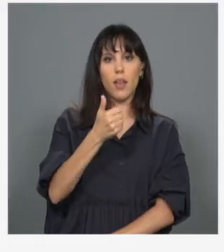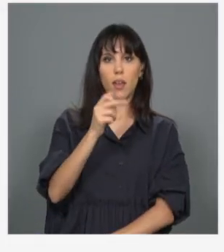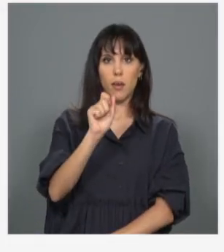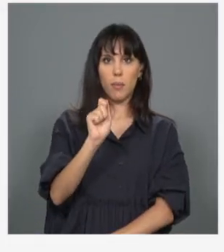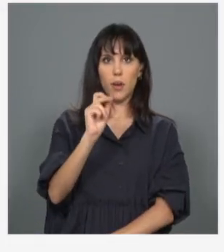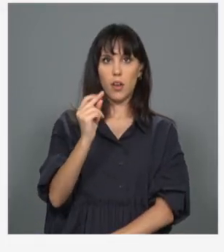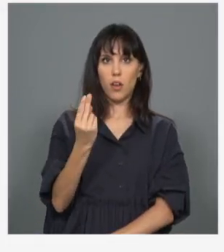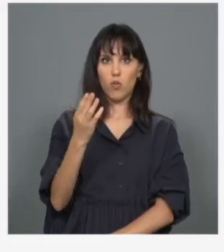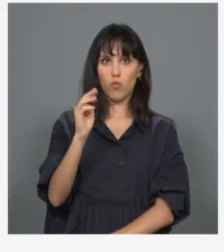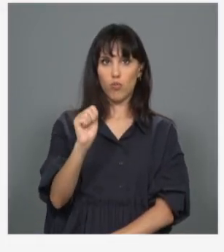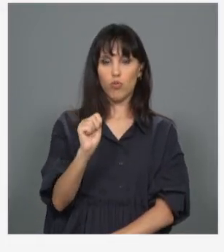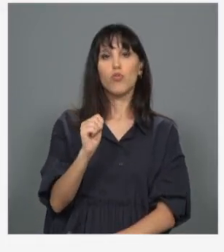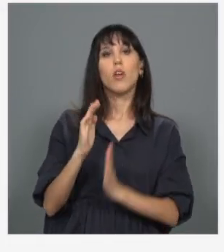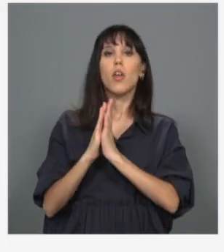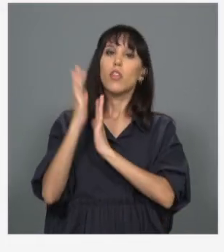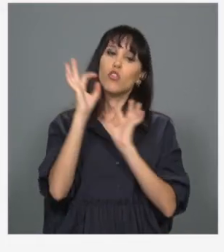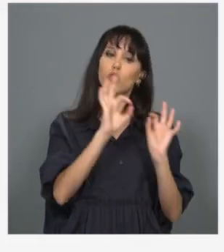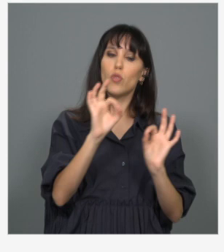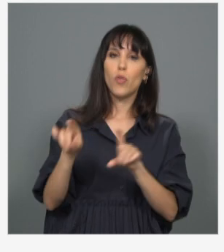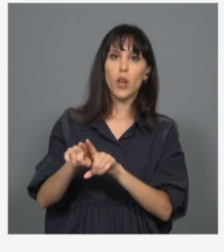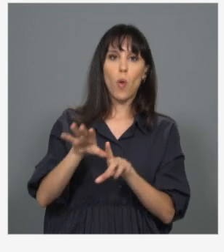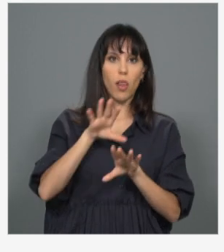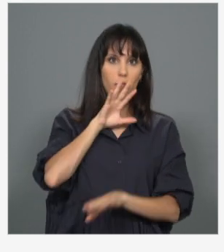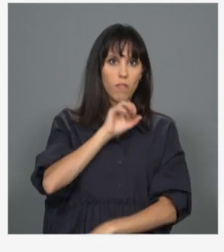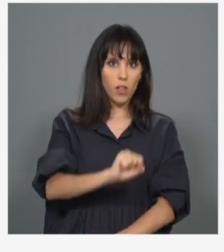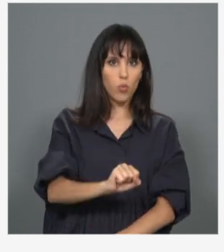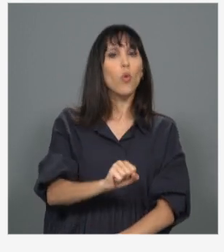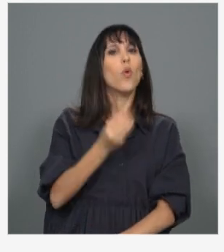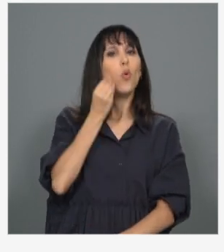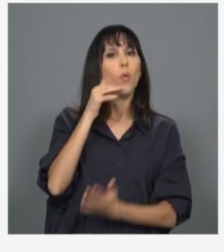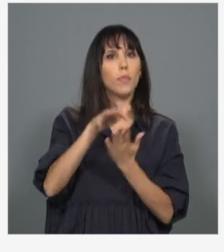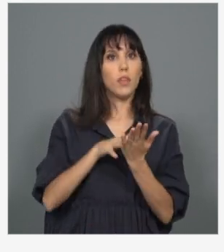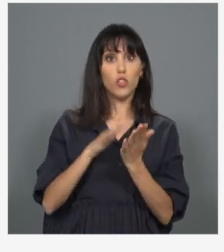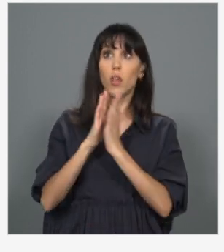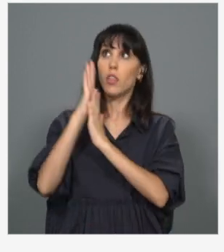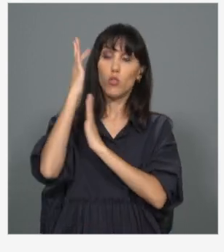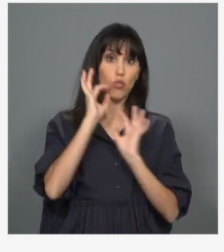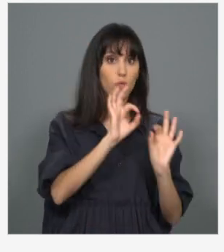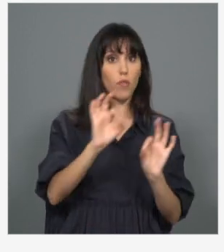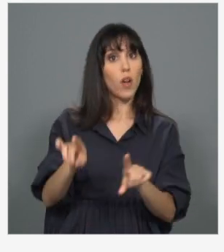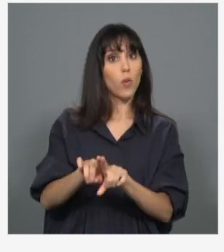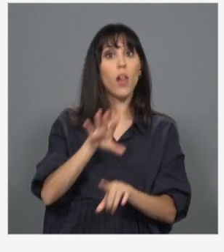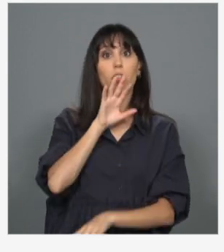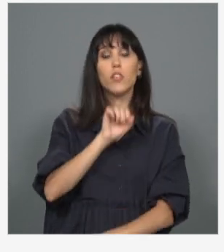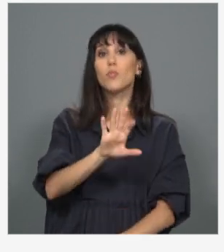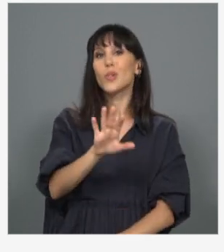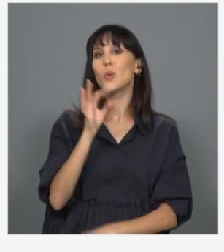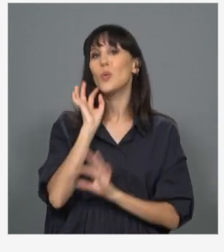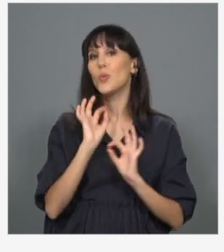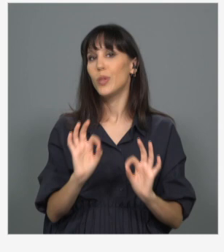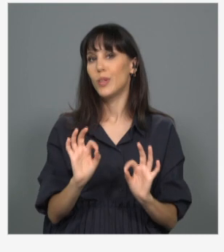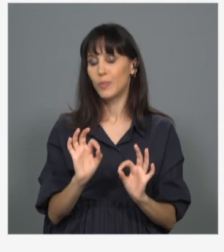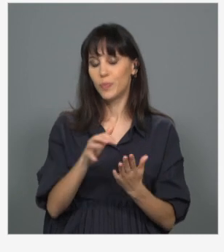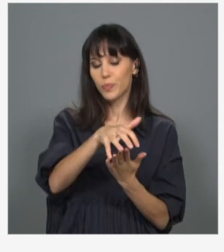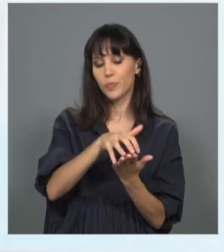condição se afirma com este texto? Deus trata-vos como filhos. Mas cuidado, porque neste texto